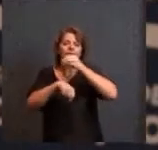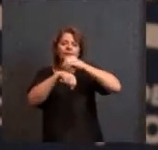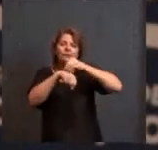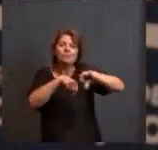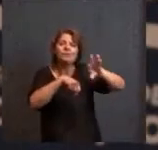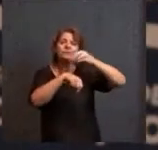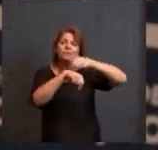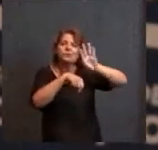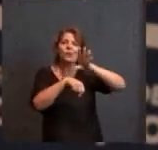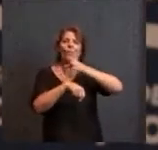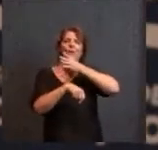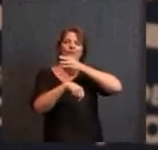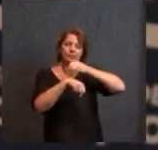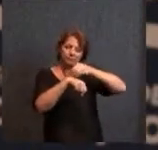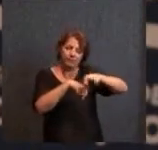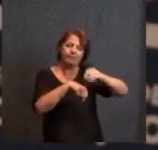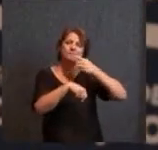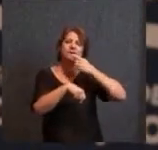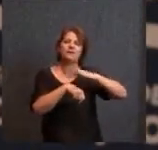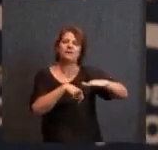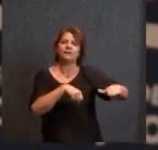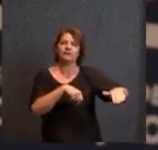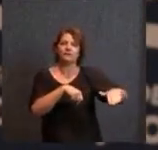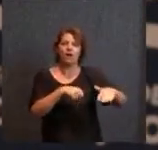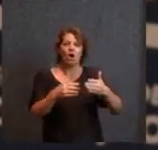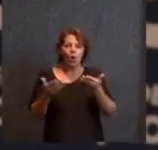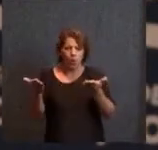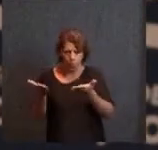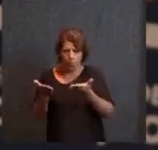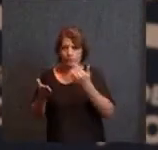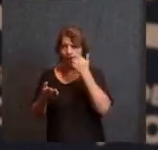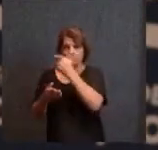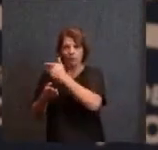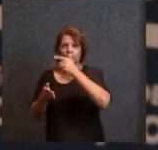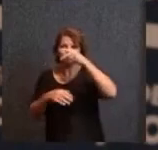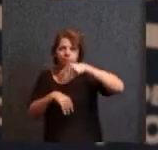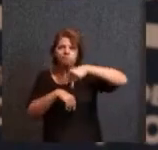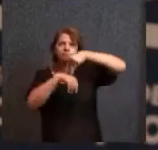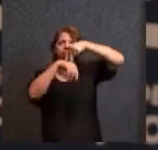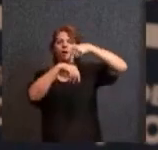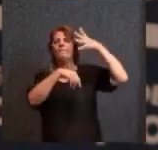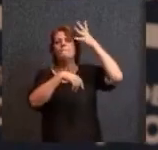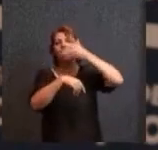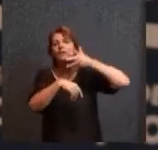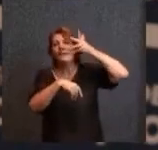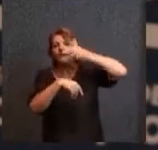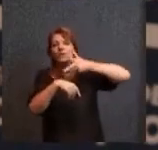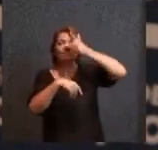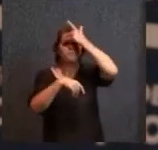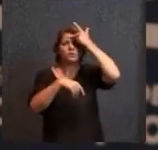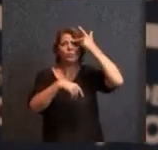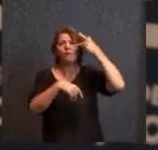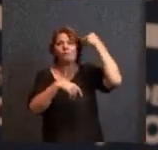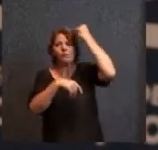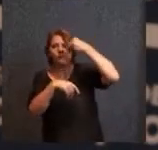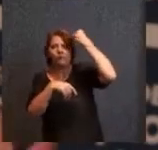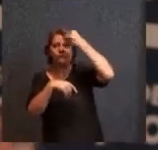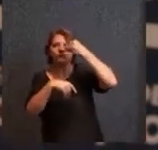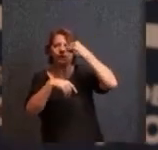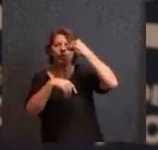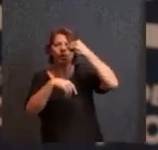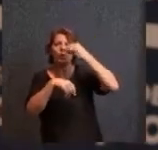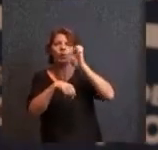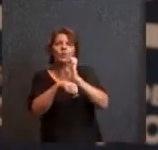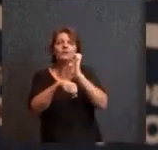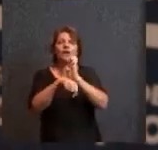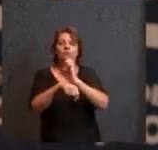esses conhecimentos. Vocês vão ver hoje aqui uma palestra de alguém que tem uma experiência muito grande lá com o Ceará. Aliás, não é por